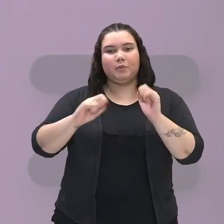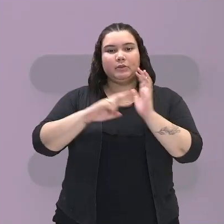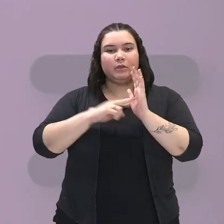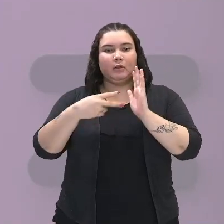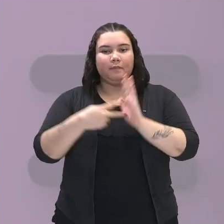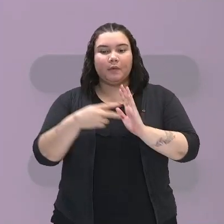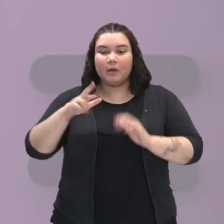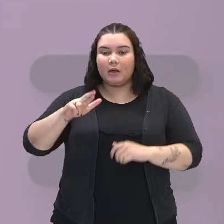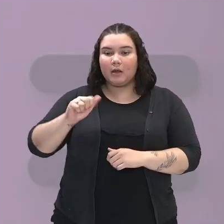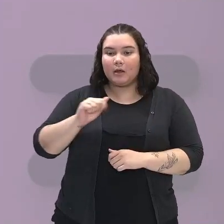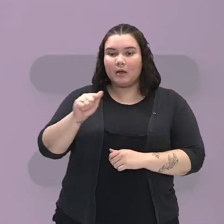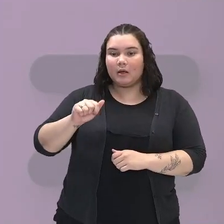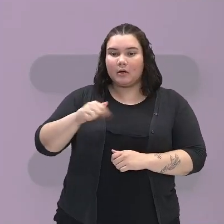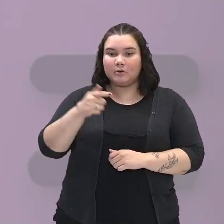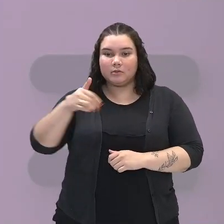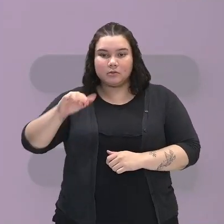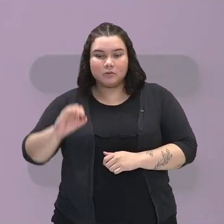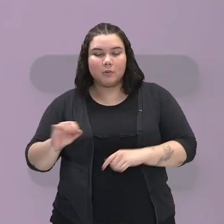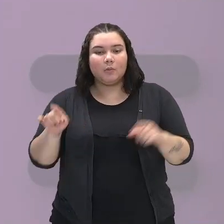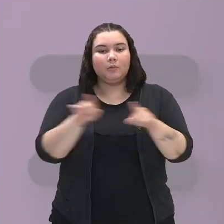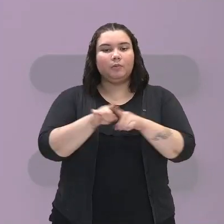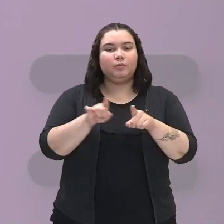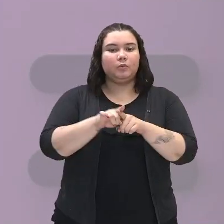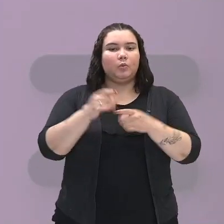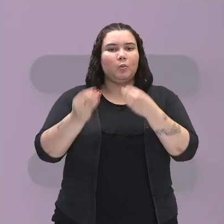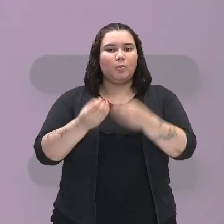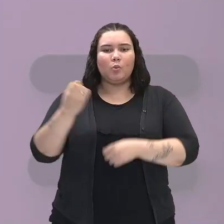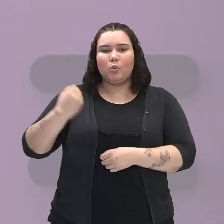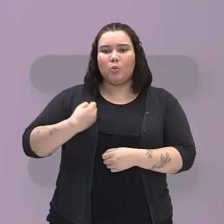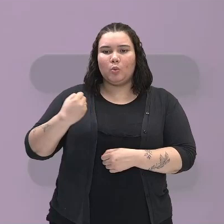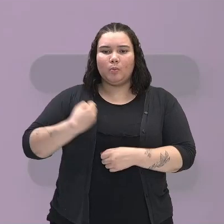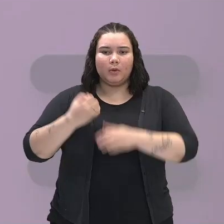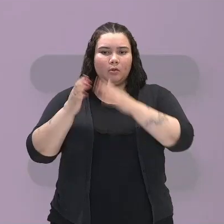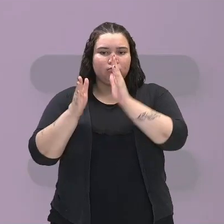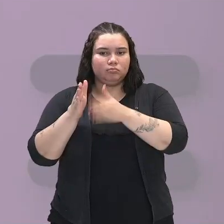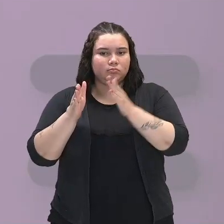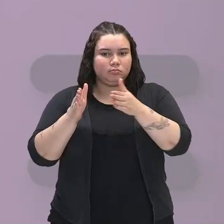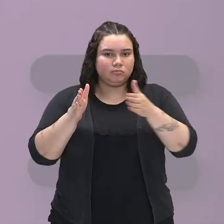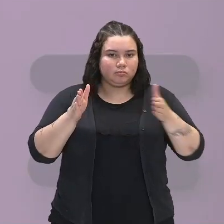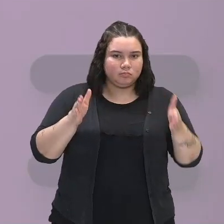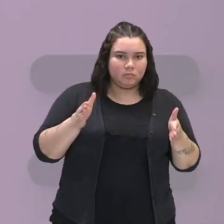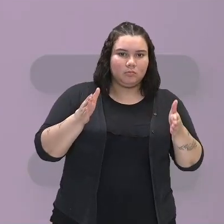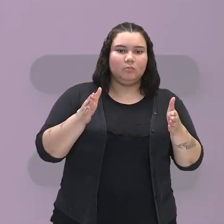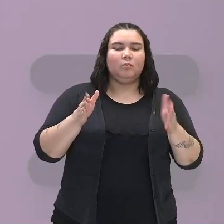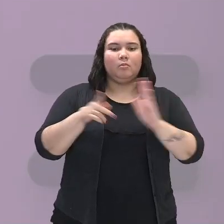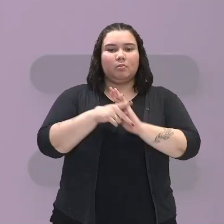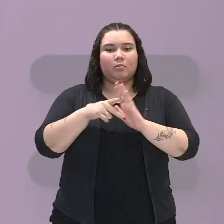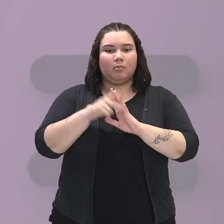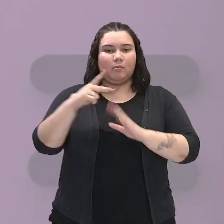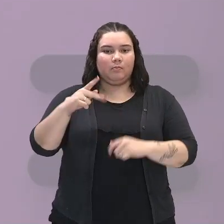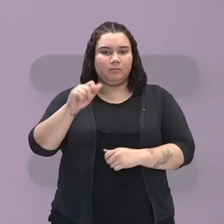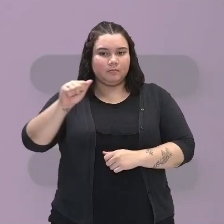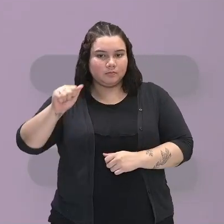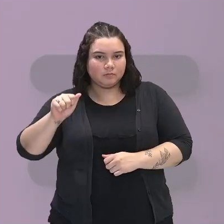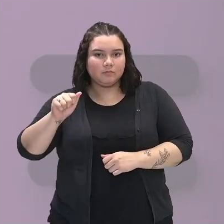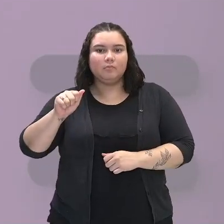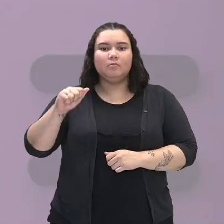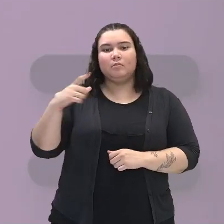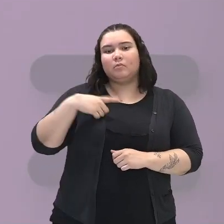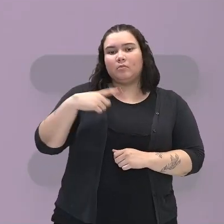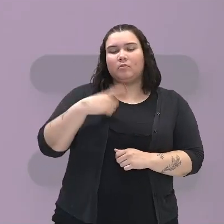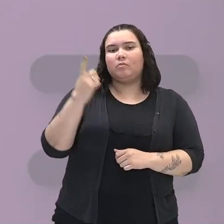que numa sequência numérica, né, numa PA, numa progressão aritmética, a gente